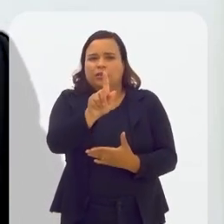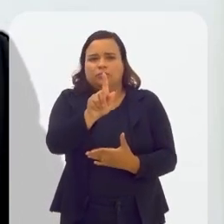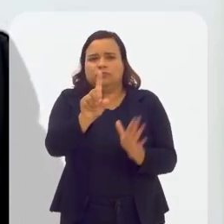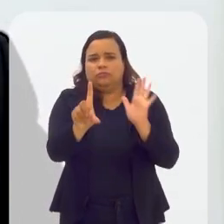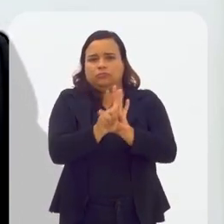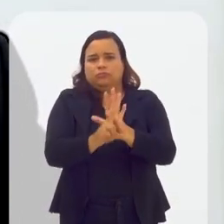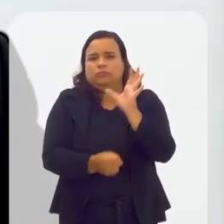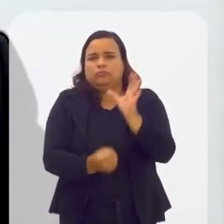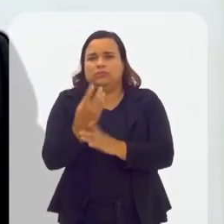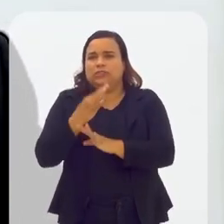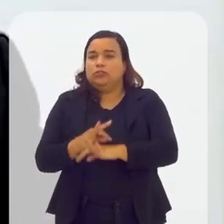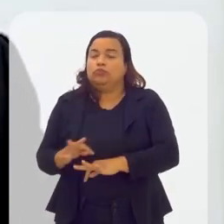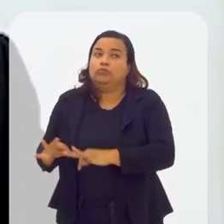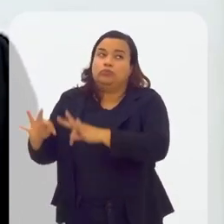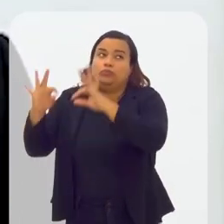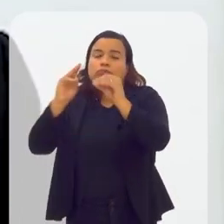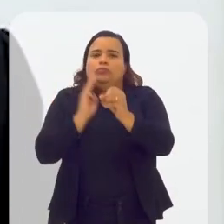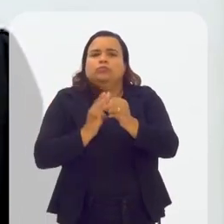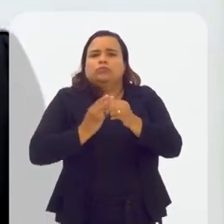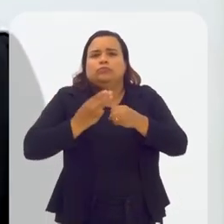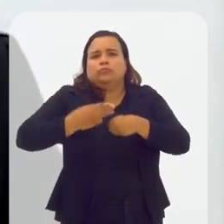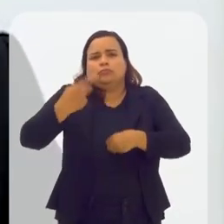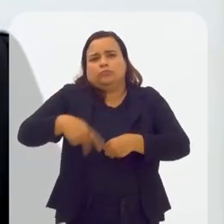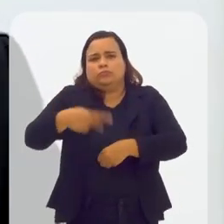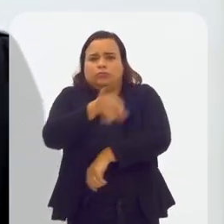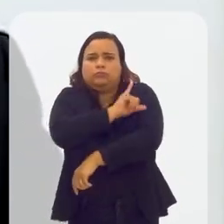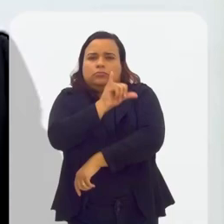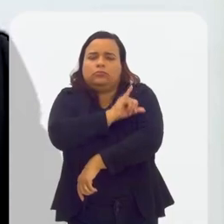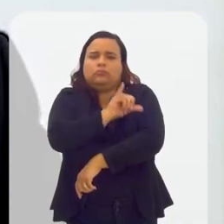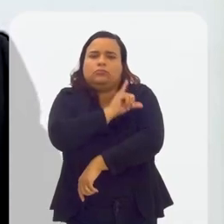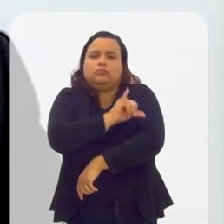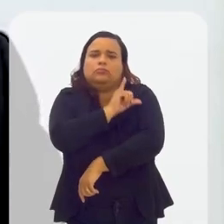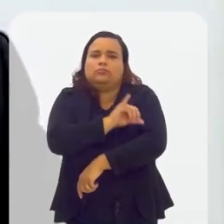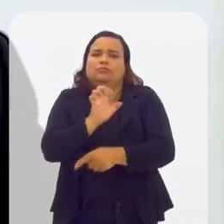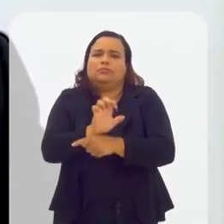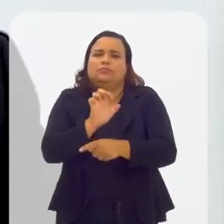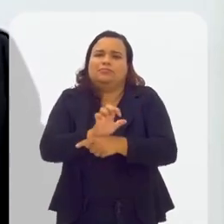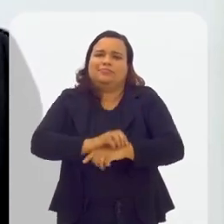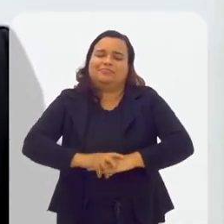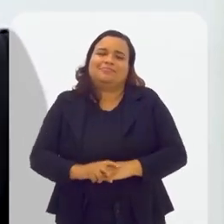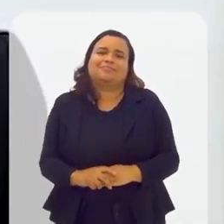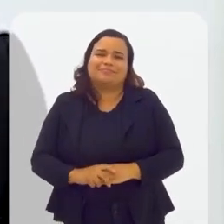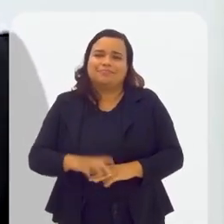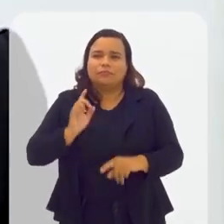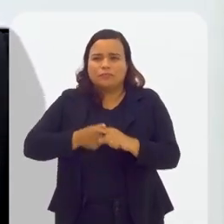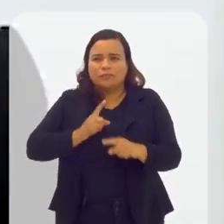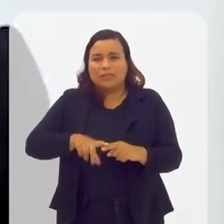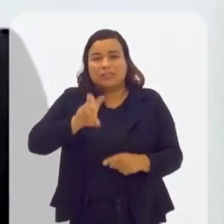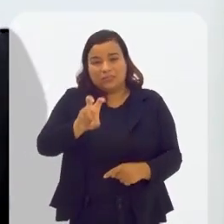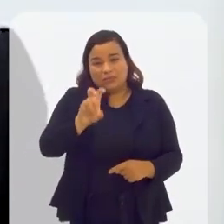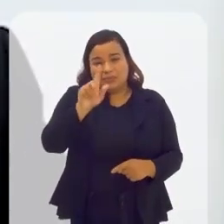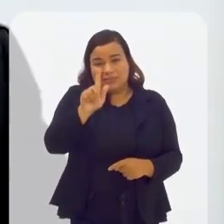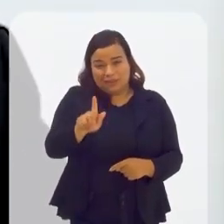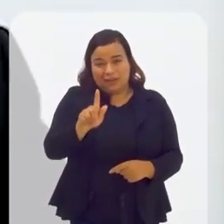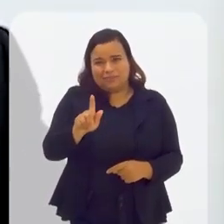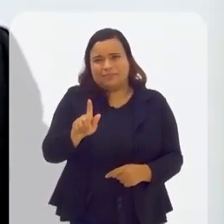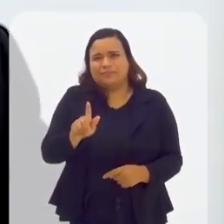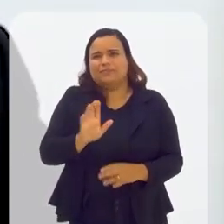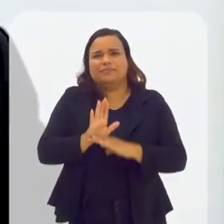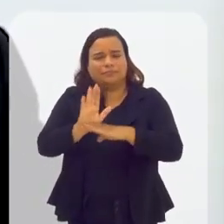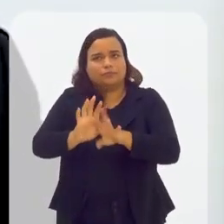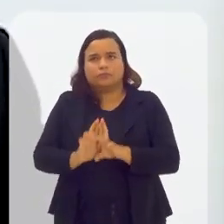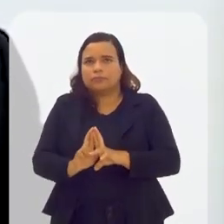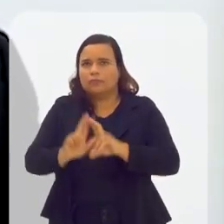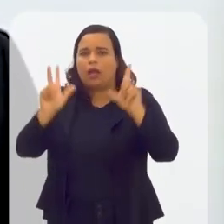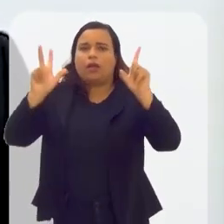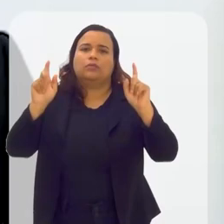5G em todos os municípios do estado do Rio de Janeiro. Porque o 5G vai